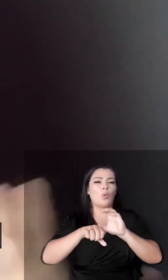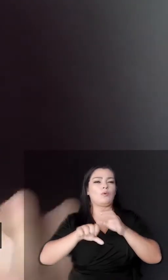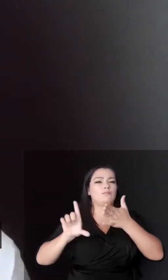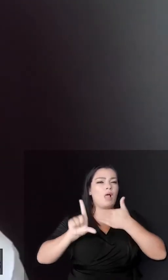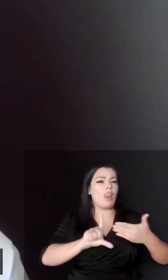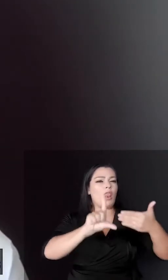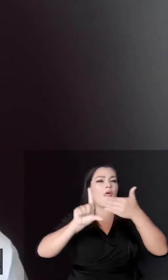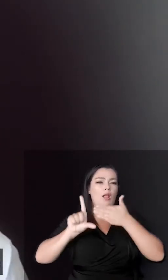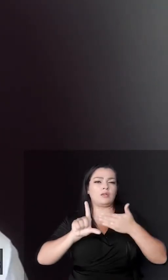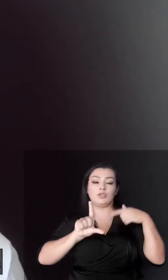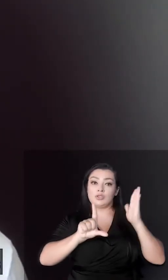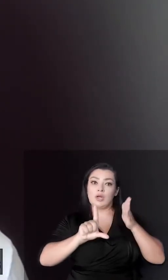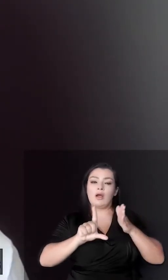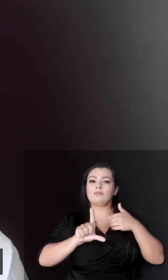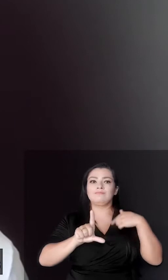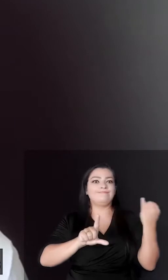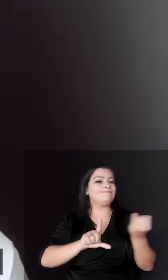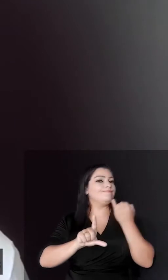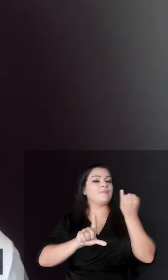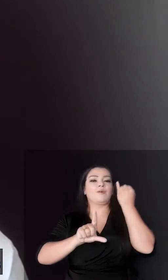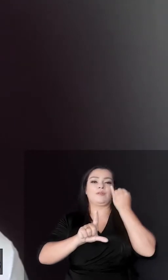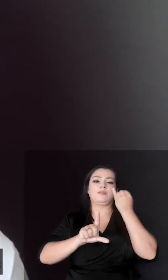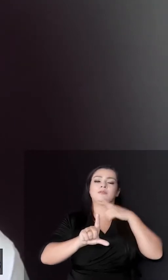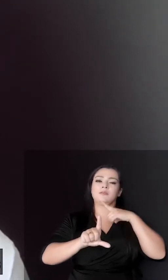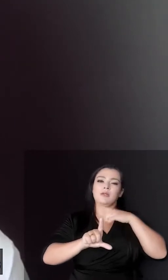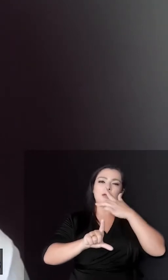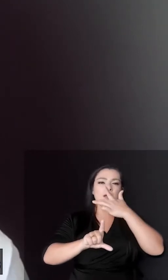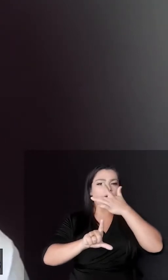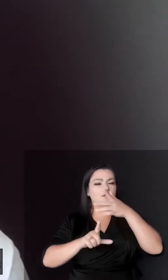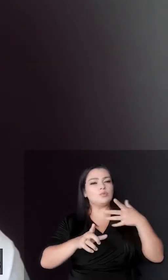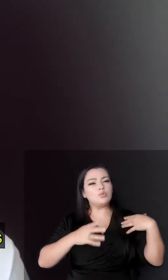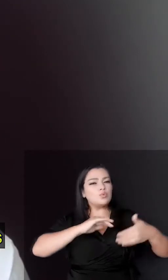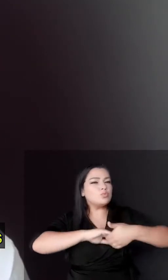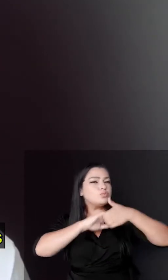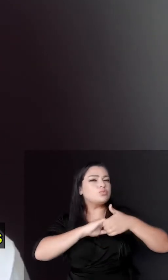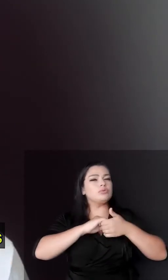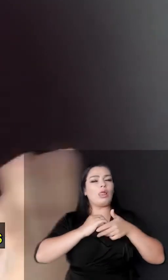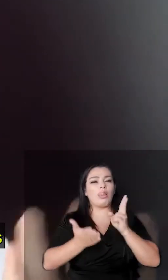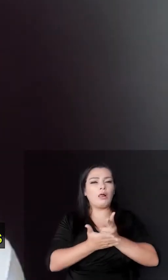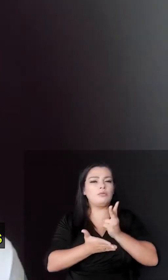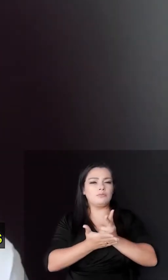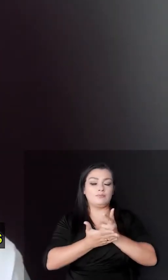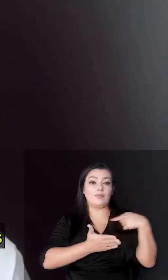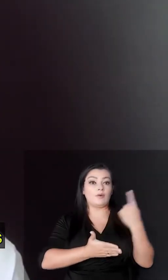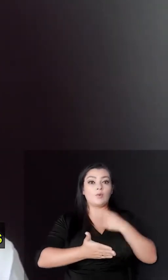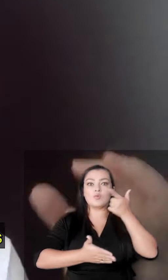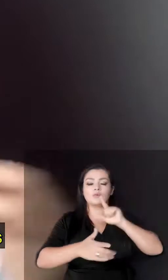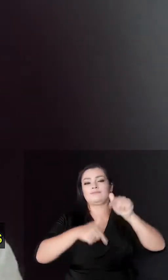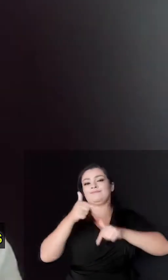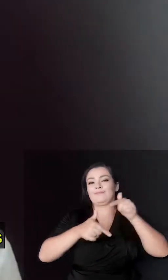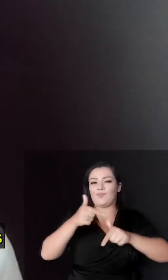já vinha sendo adotado há muito tempo, foi imprescindível para que as parcerias internas fossem mantidas e que a gente conseguisse realizar as